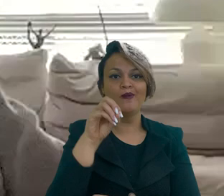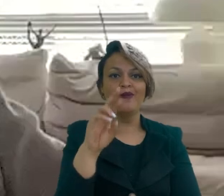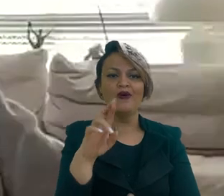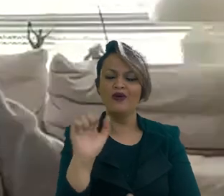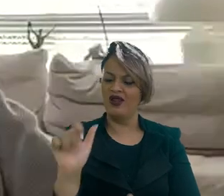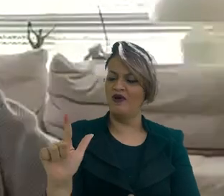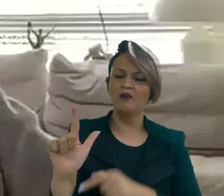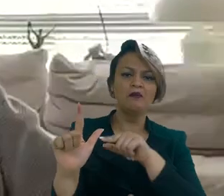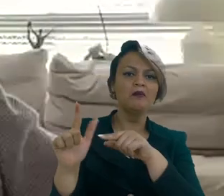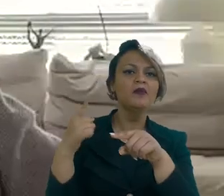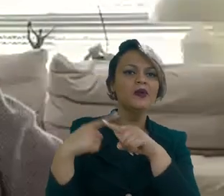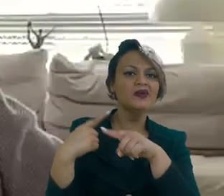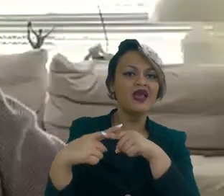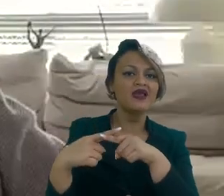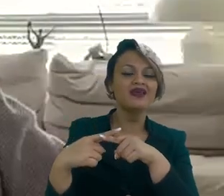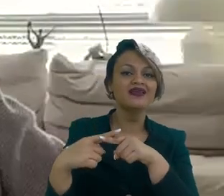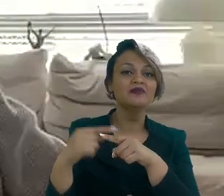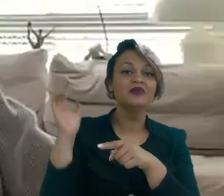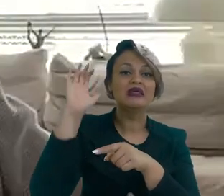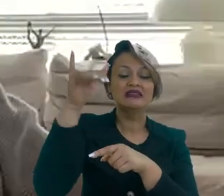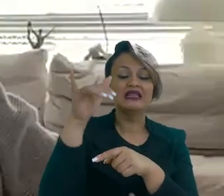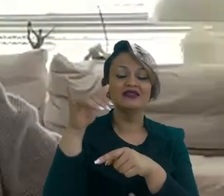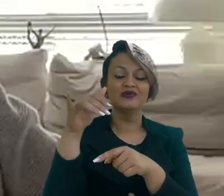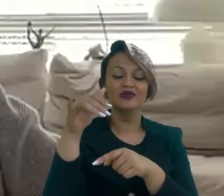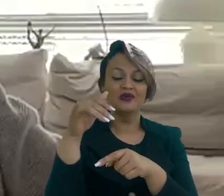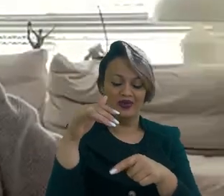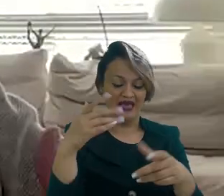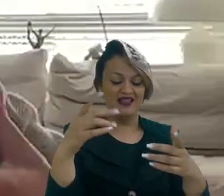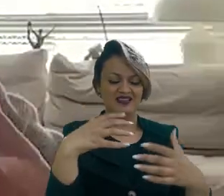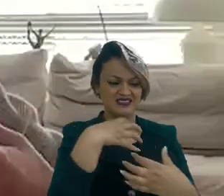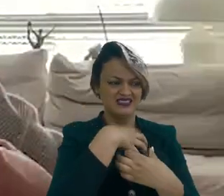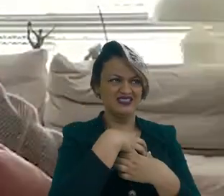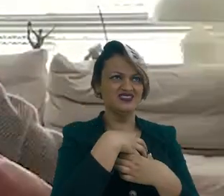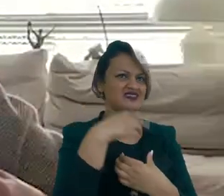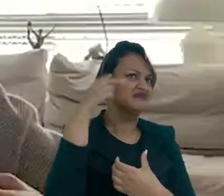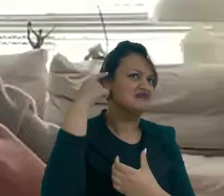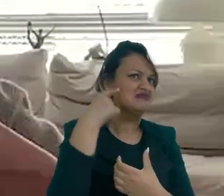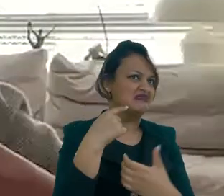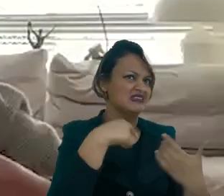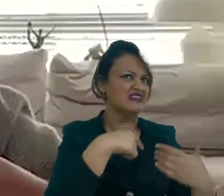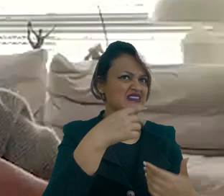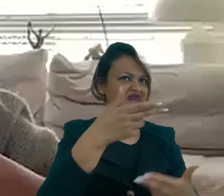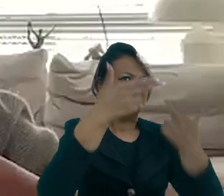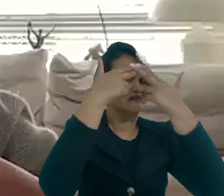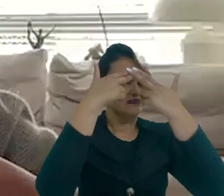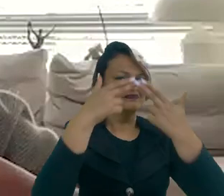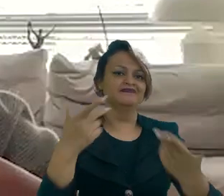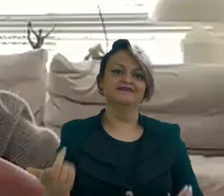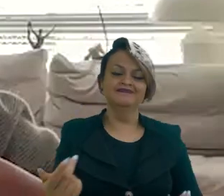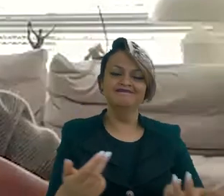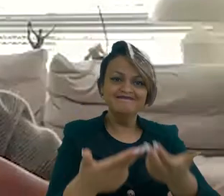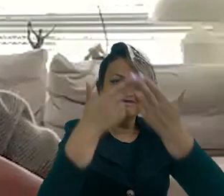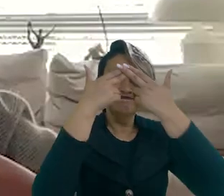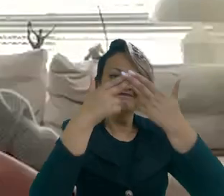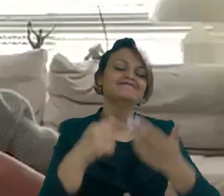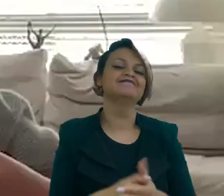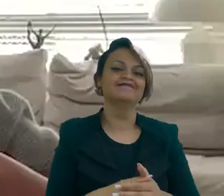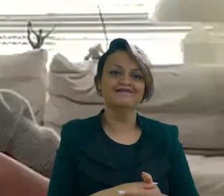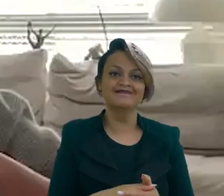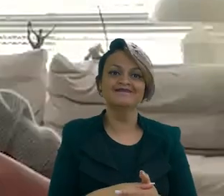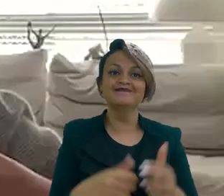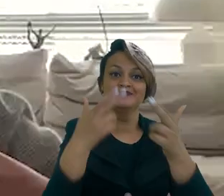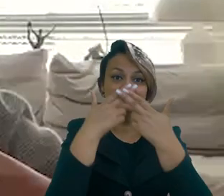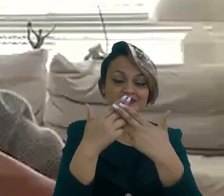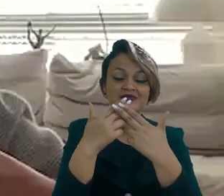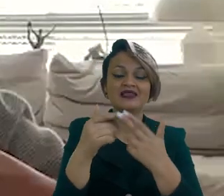cunho moral e por que moral porque houve uma pequena aumento da afetividade da pessoa que